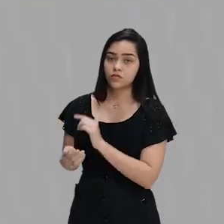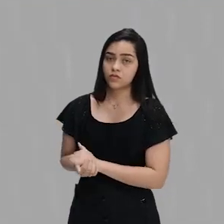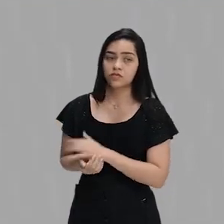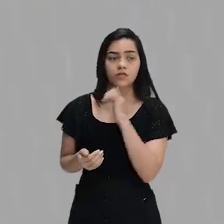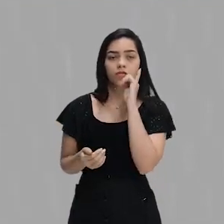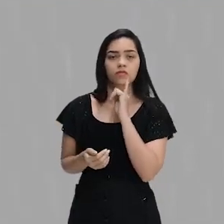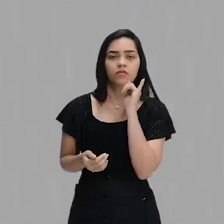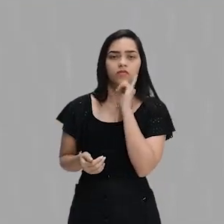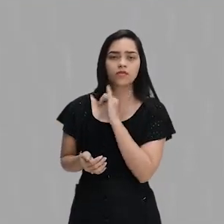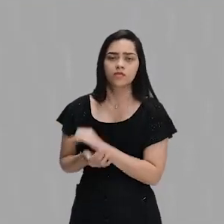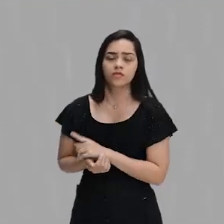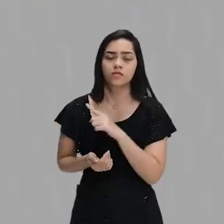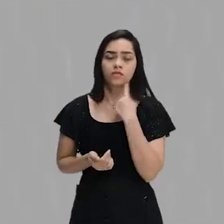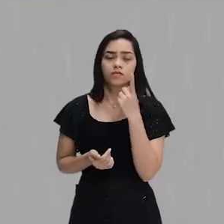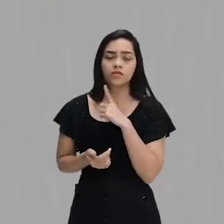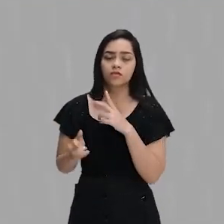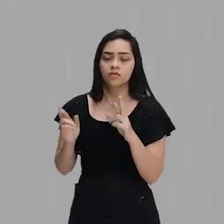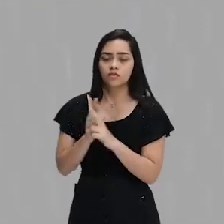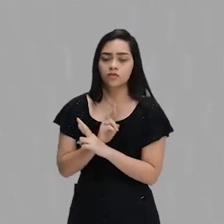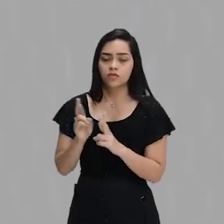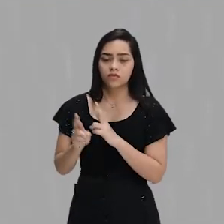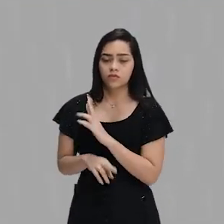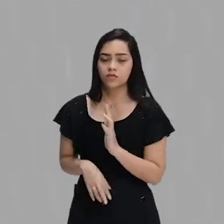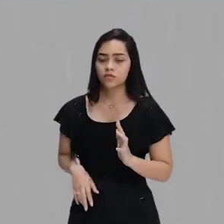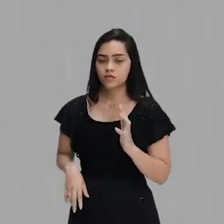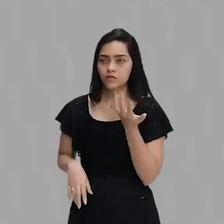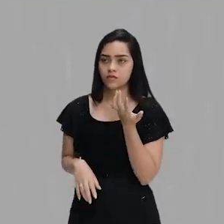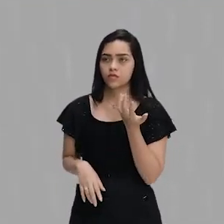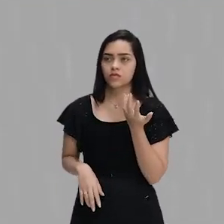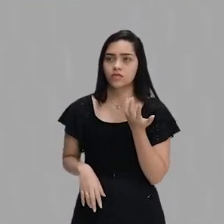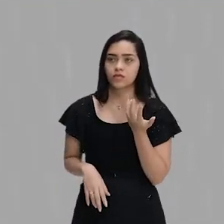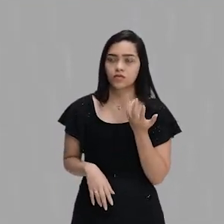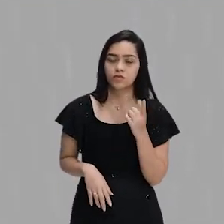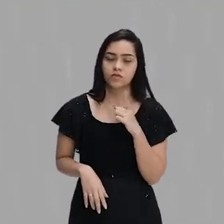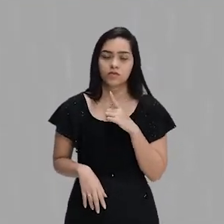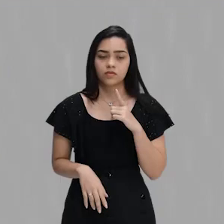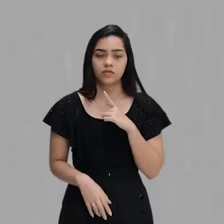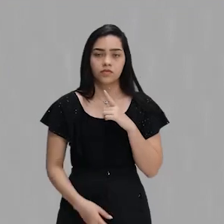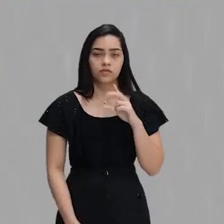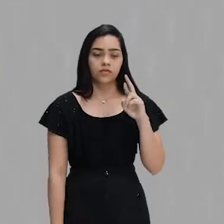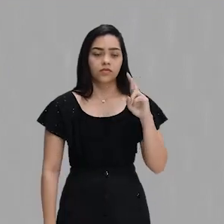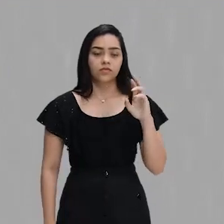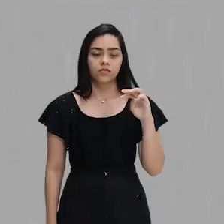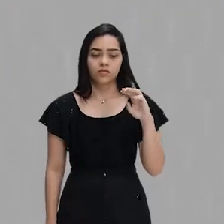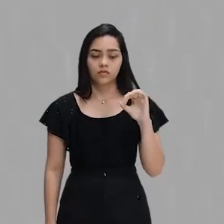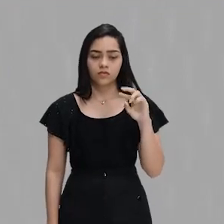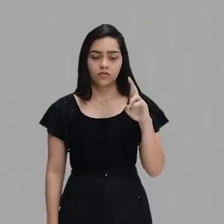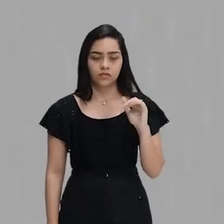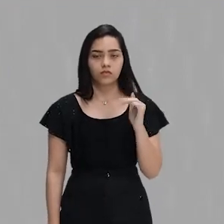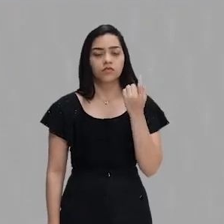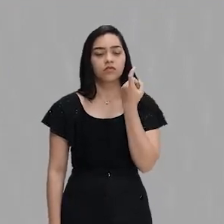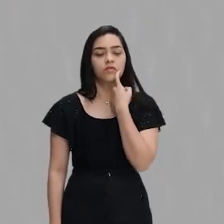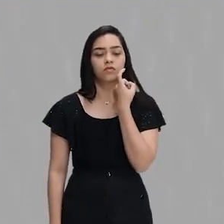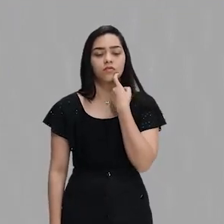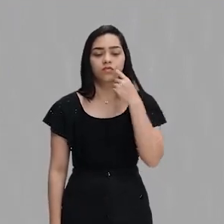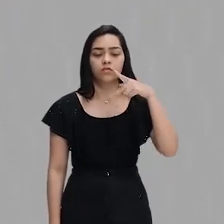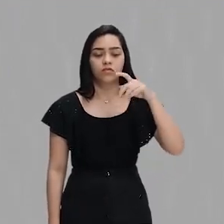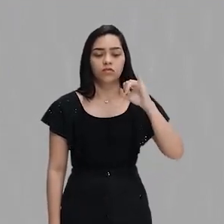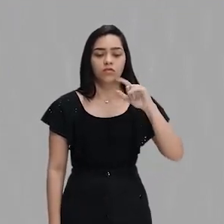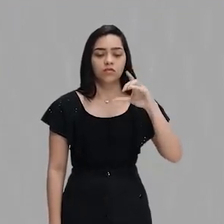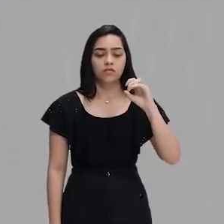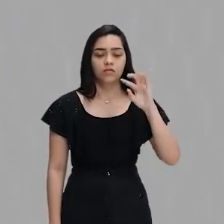Por exemplo, nós temos a relação que ocorre entre a rêmora, que a gente chama de peixe-piloto, com o